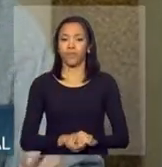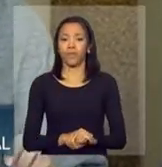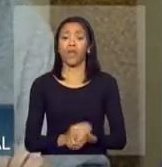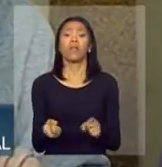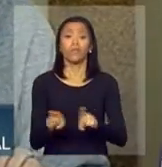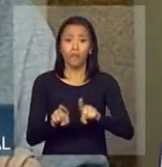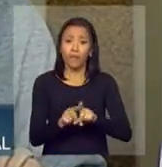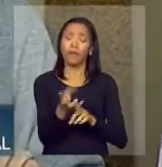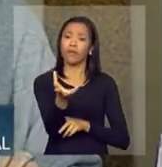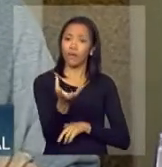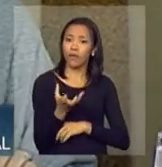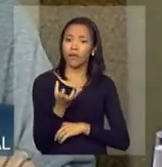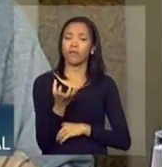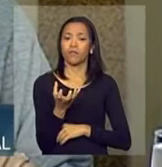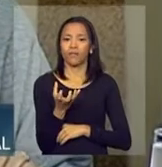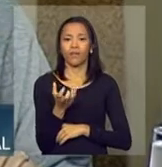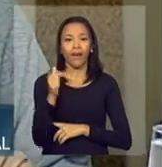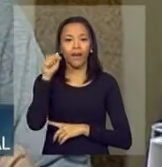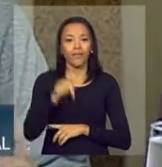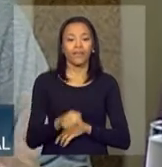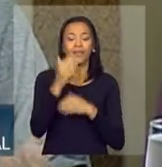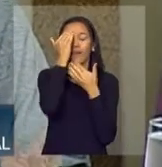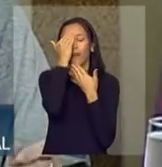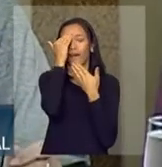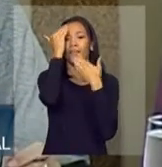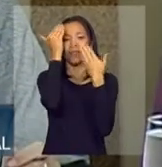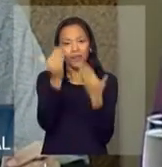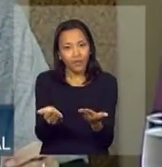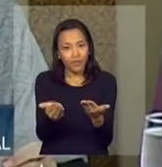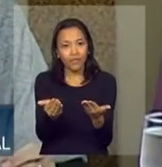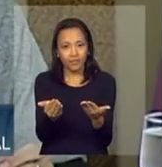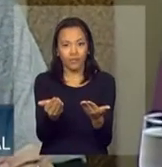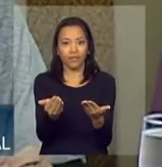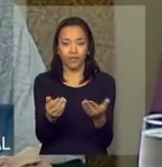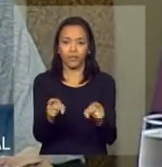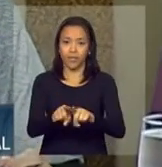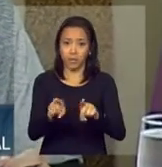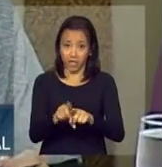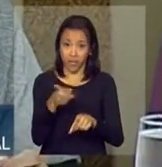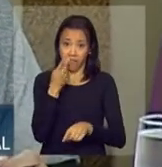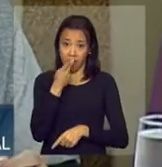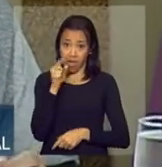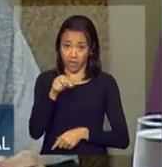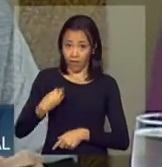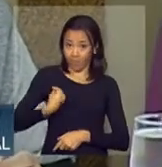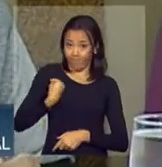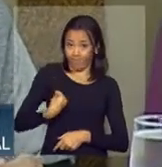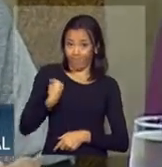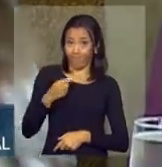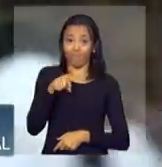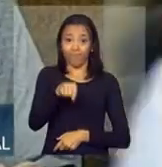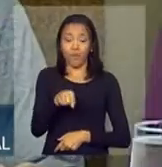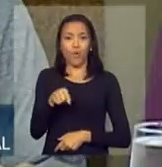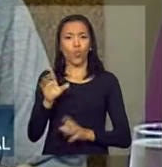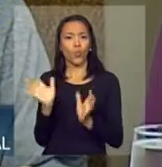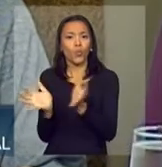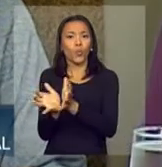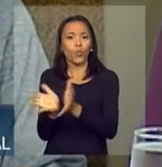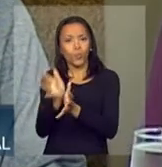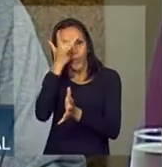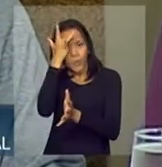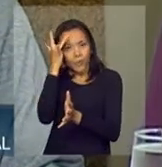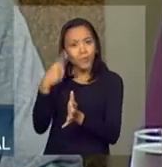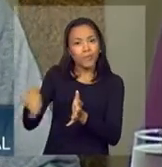quero aqui agradecer e registrar a presença de uma delegação que está